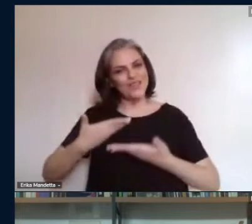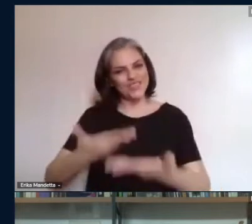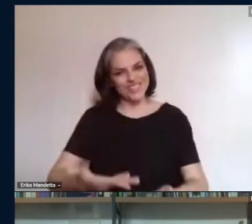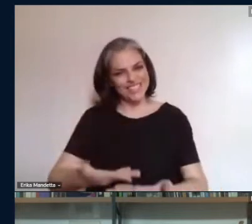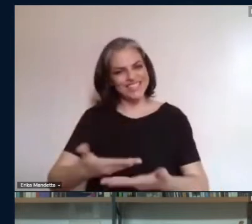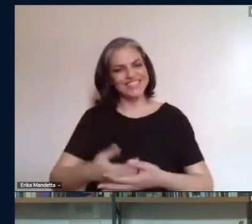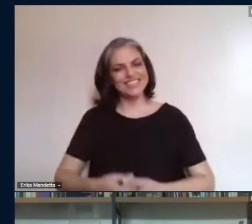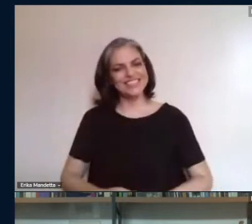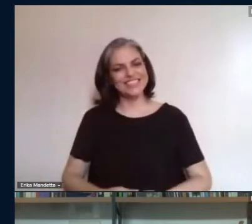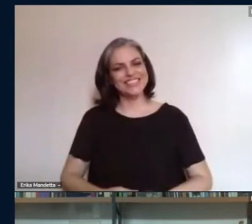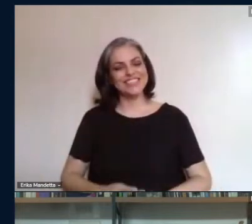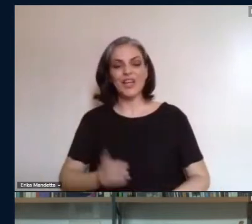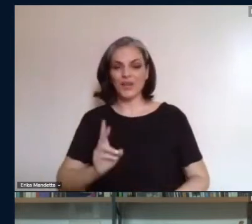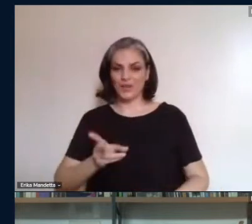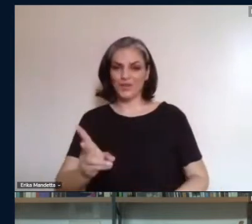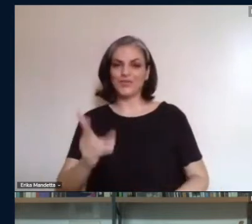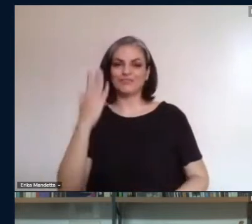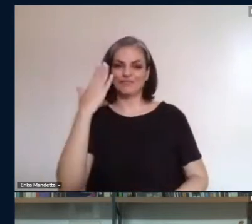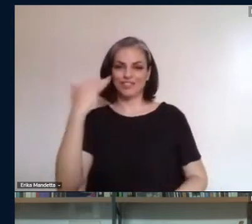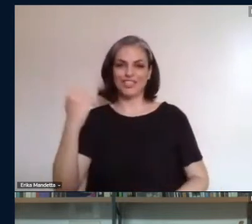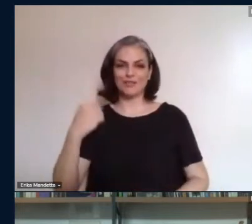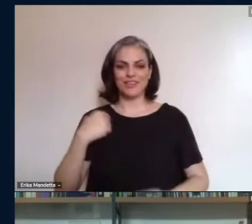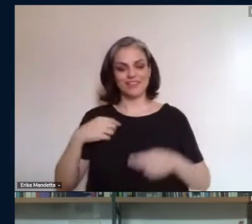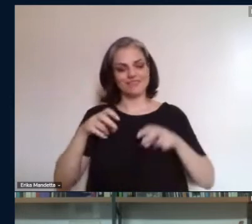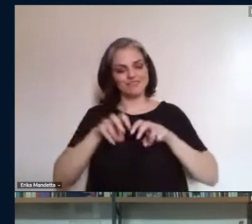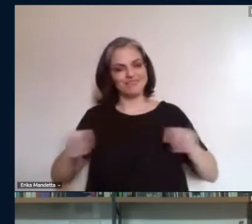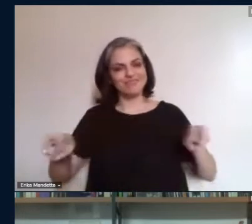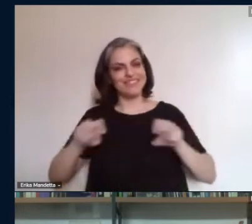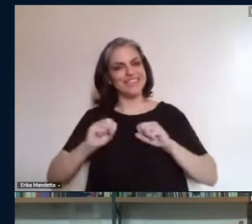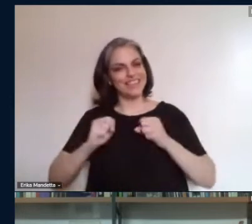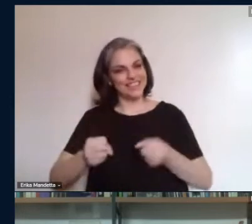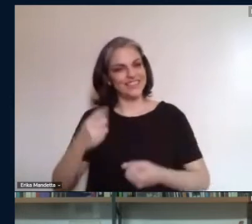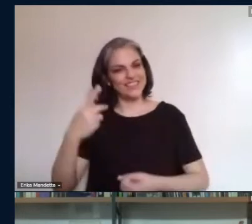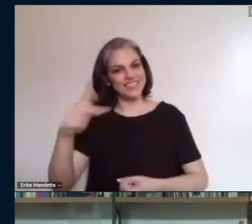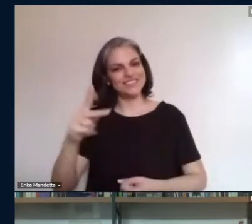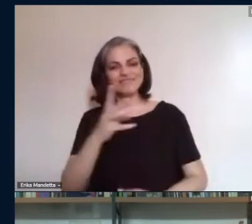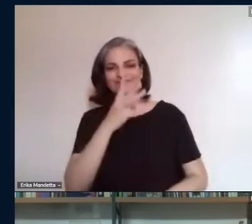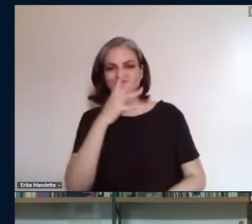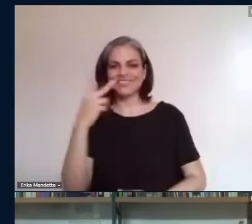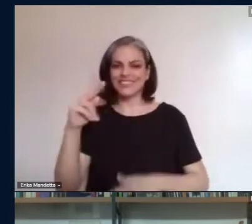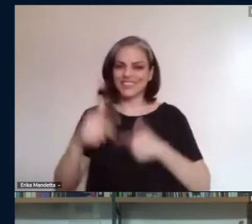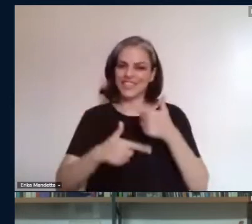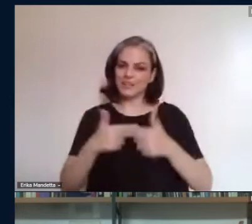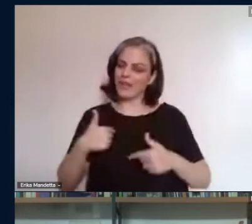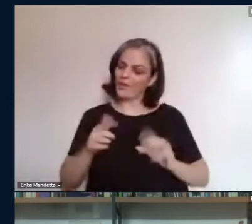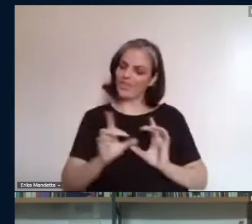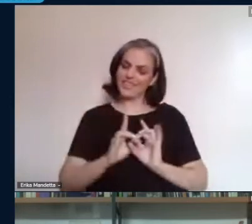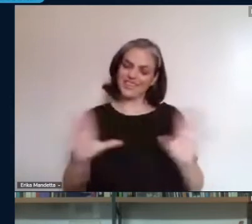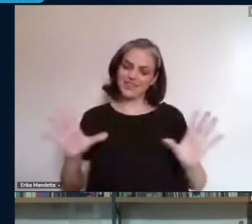na Banca de Defesa, poder prestigiar o teu trabalho, e fico à disposição. Muito obrigada.